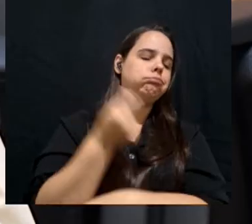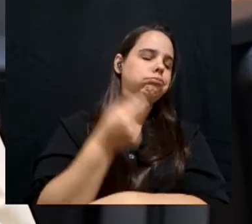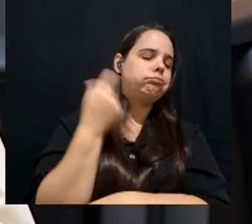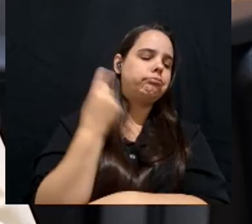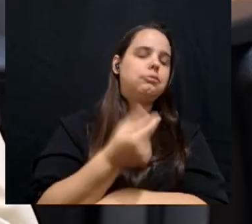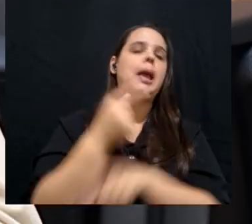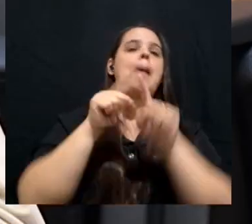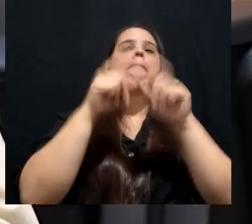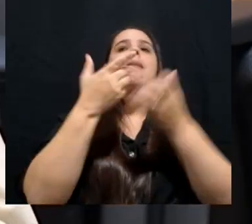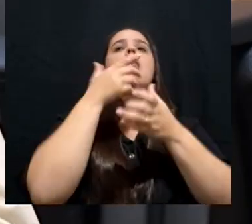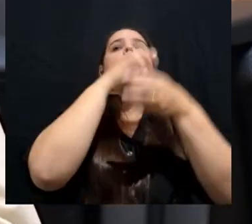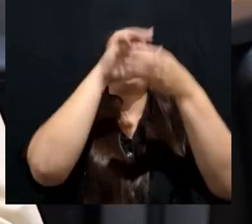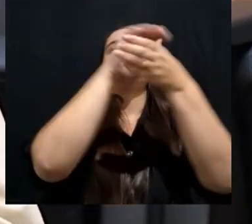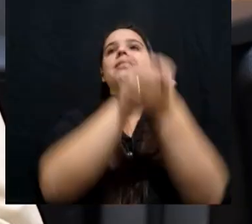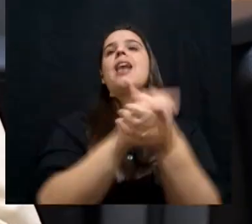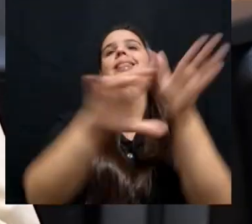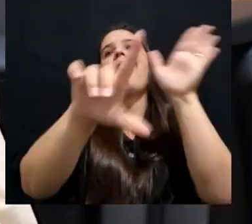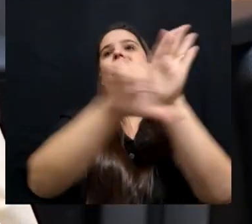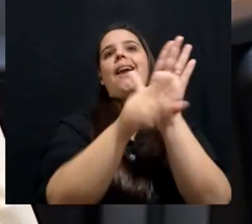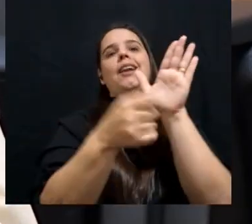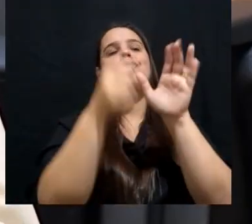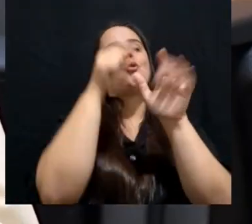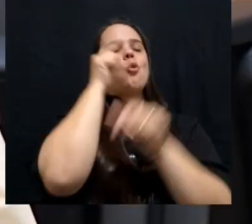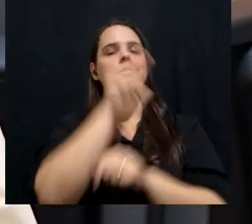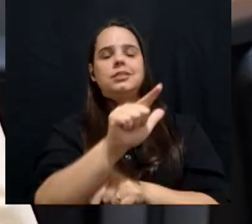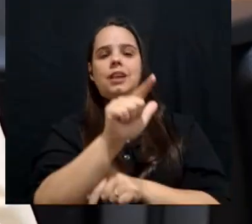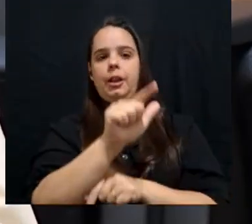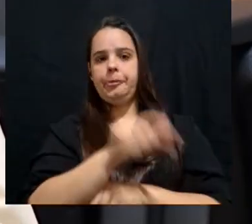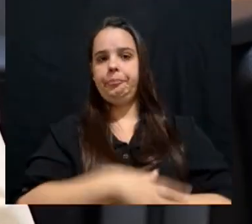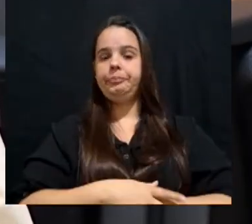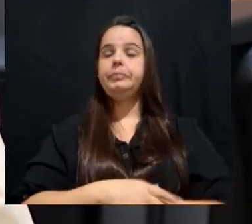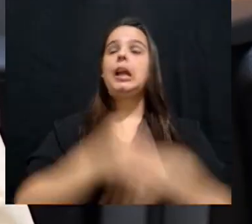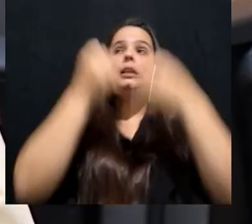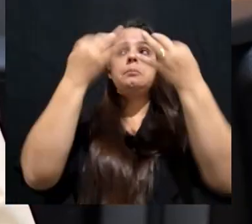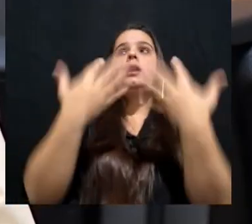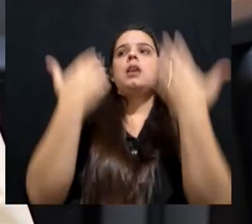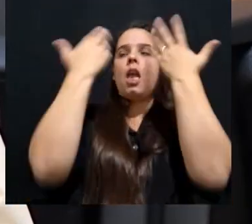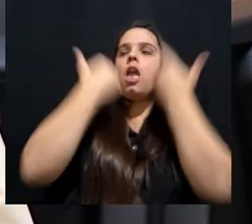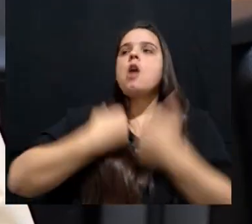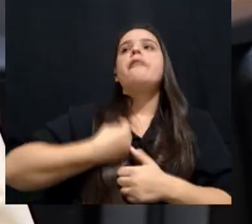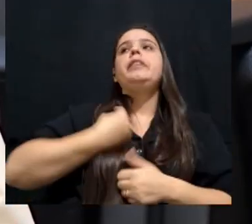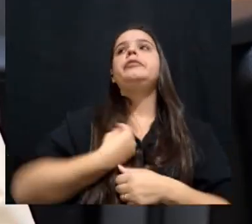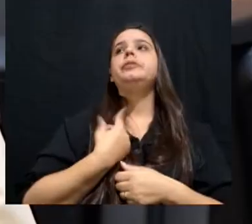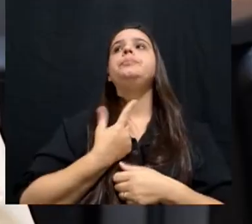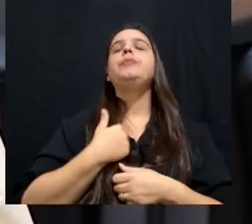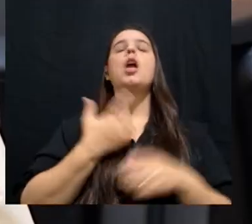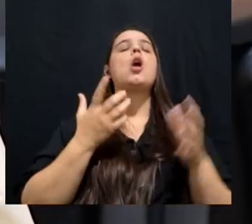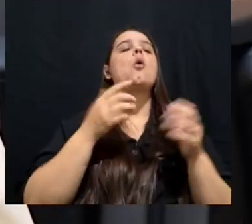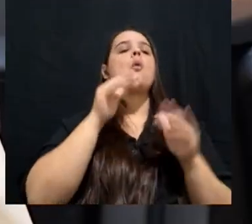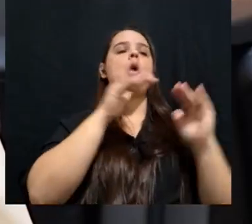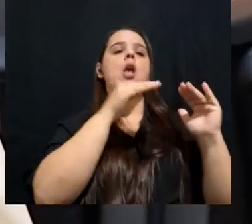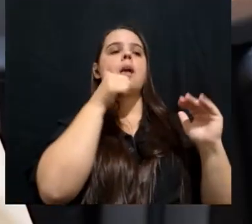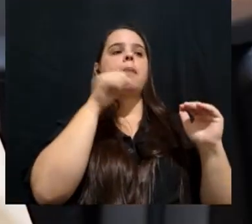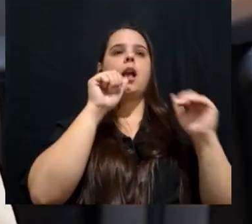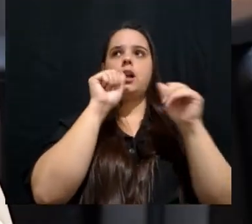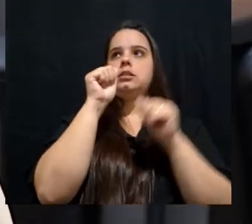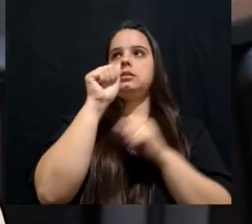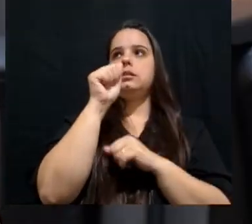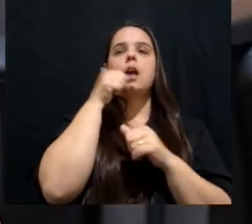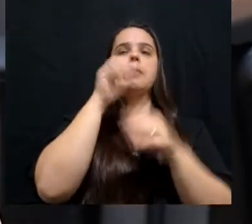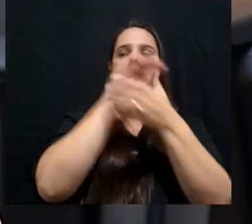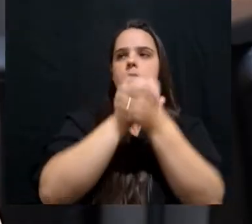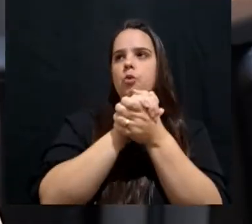uma verdade que eu vivi na minha própria vida, sabe? Eu fui morar junto com a minha esposa, ela tinha 16 anos, eu